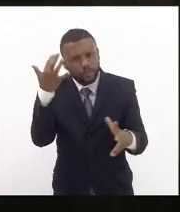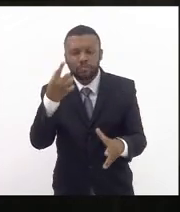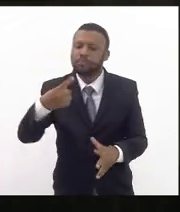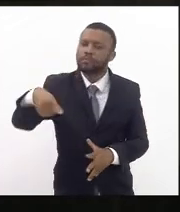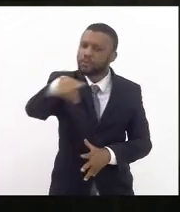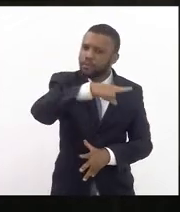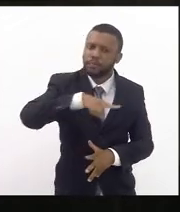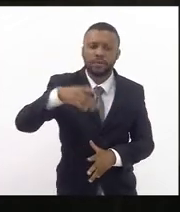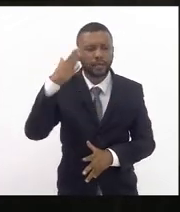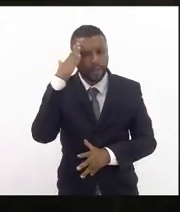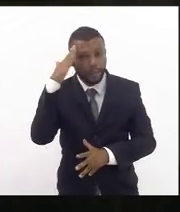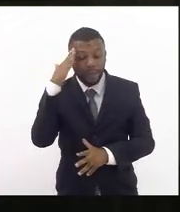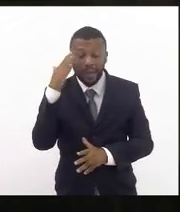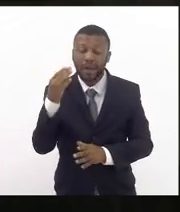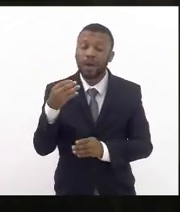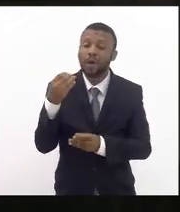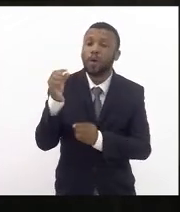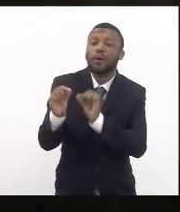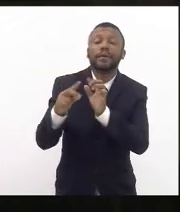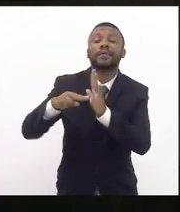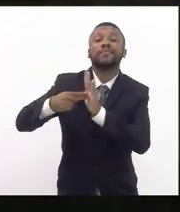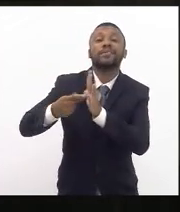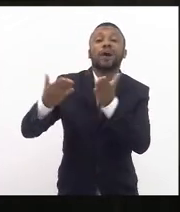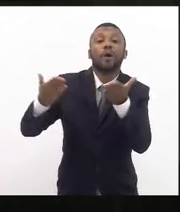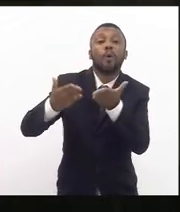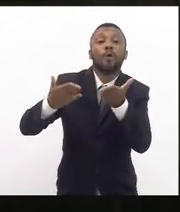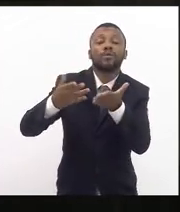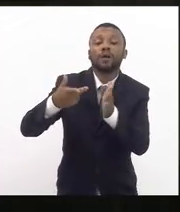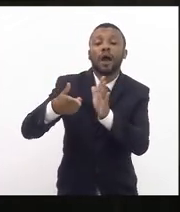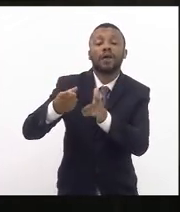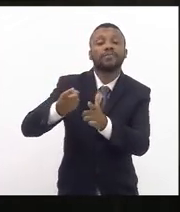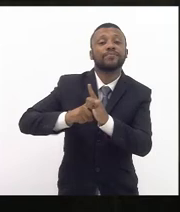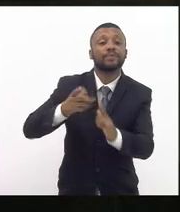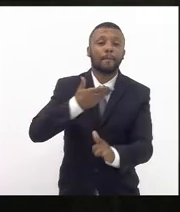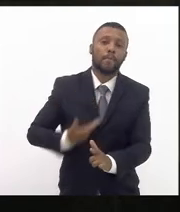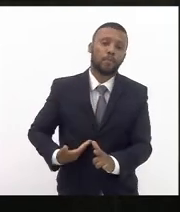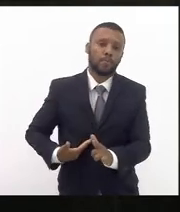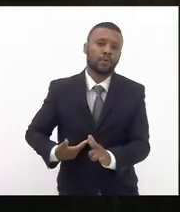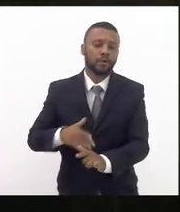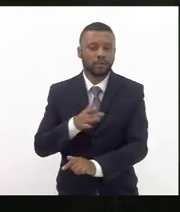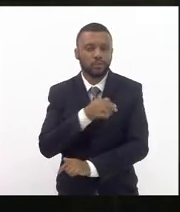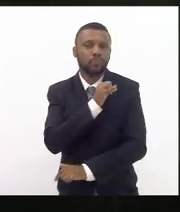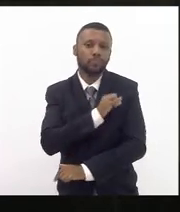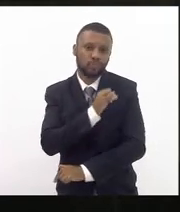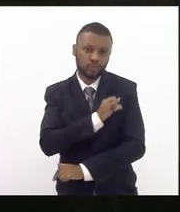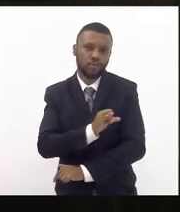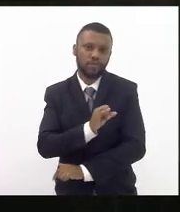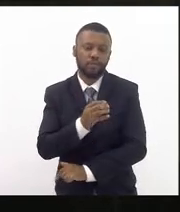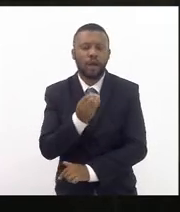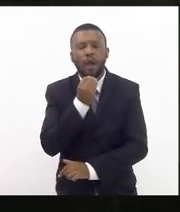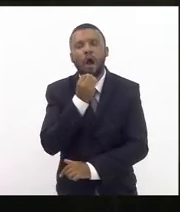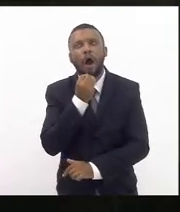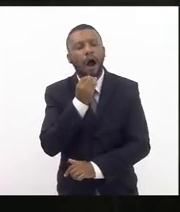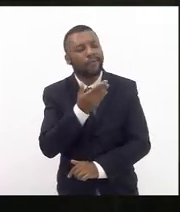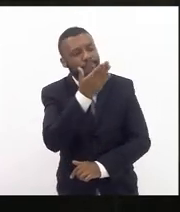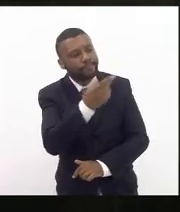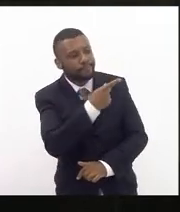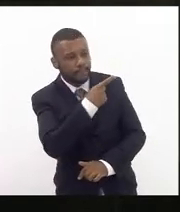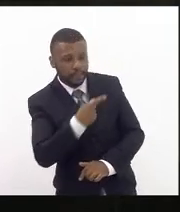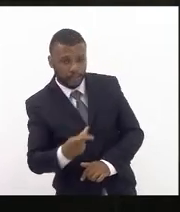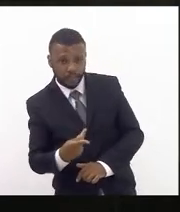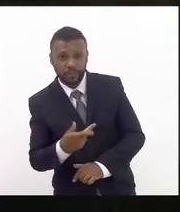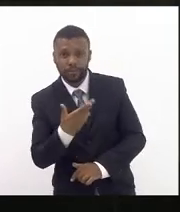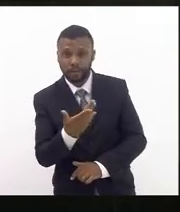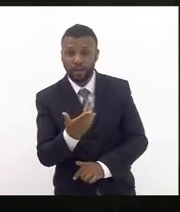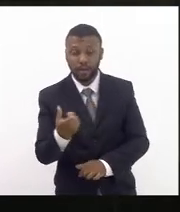o que representa hoje a dívida pública do Estado. E é claro, senhor presidente, quando essa